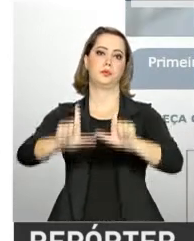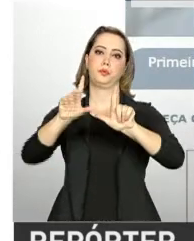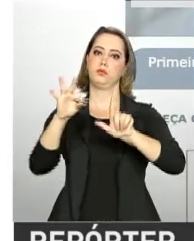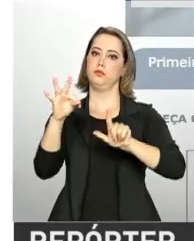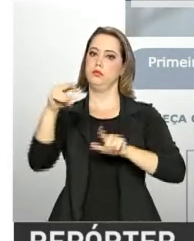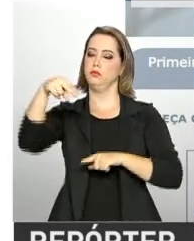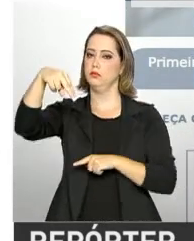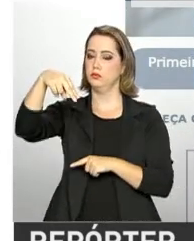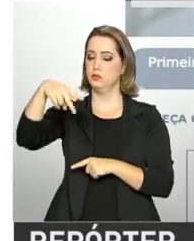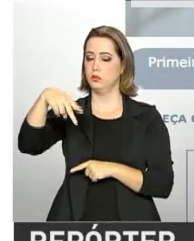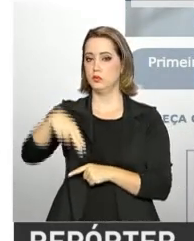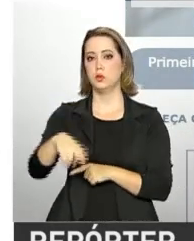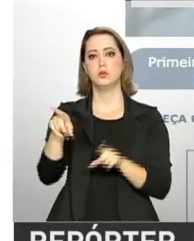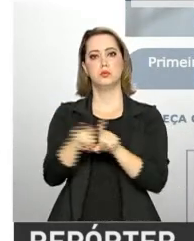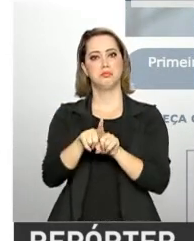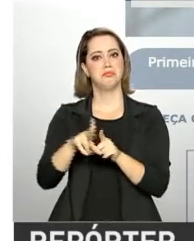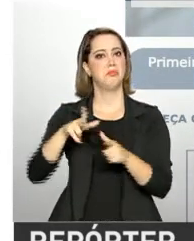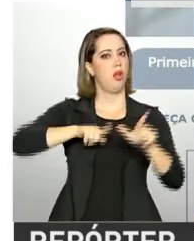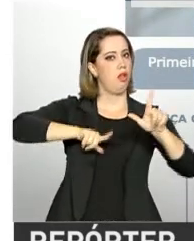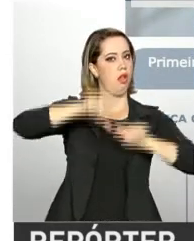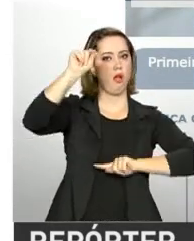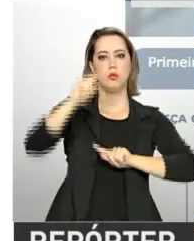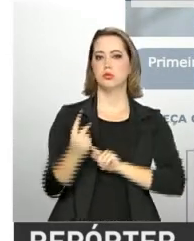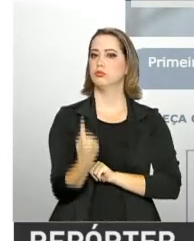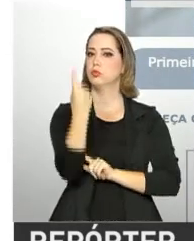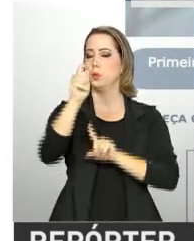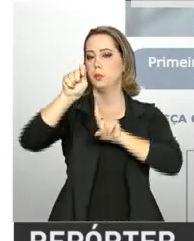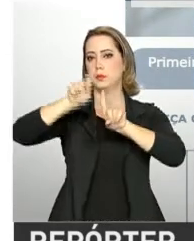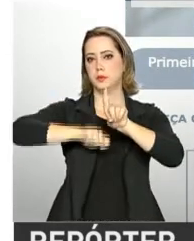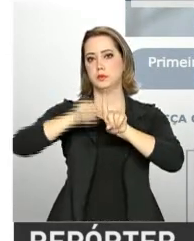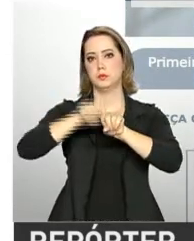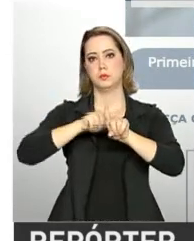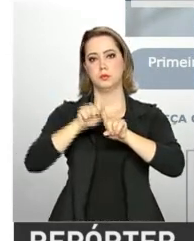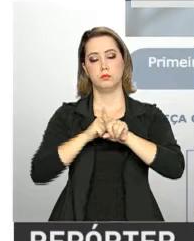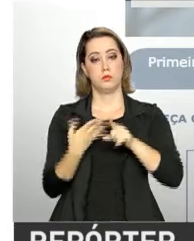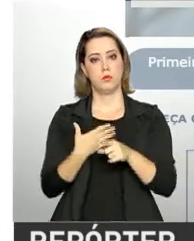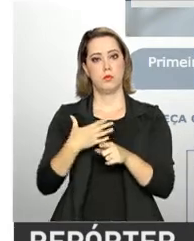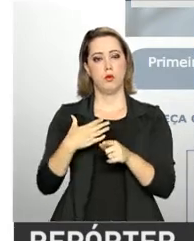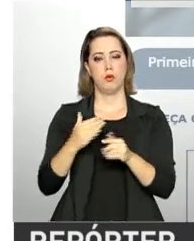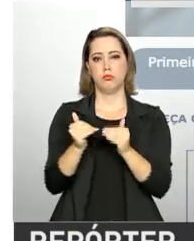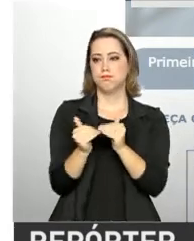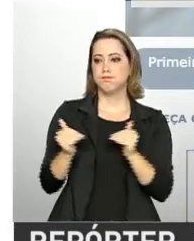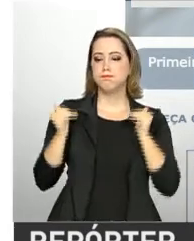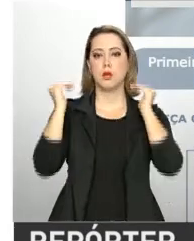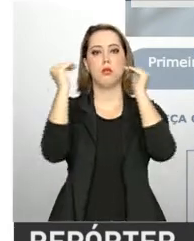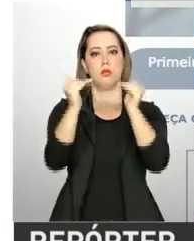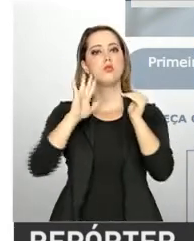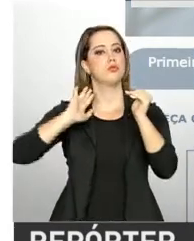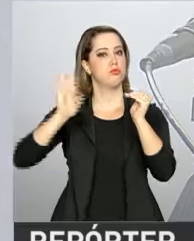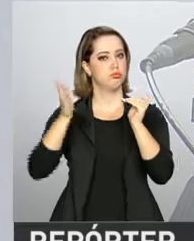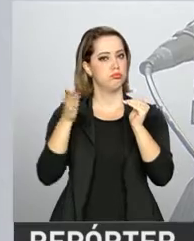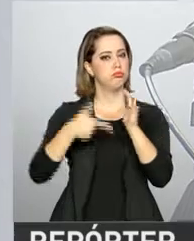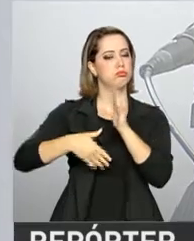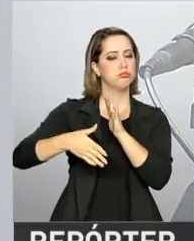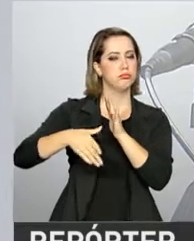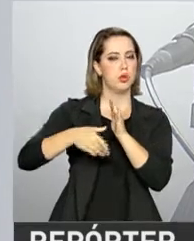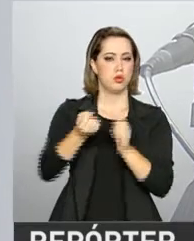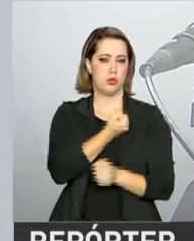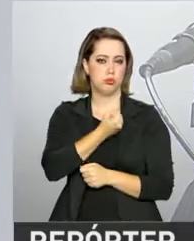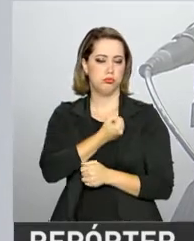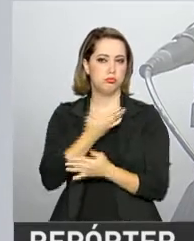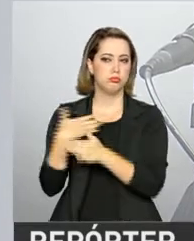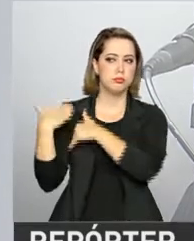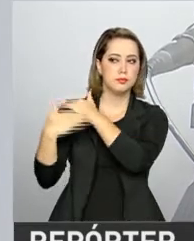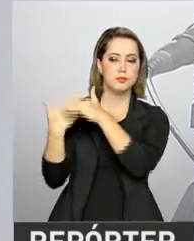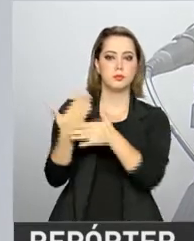direto foi recorde para um único mês e atingiu o maior nível já registrado um número total